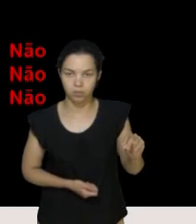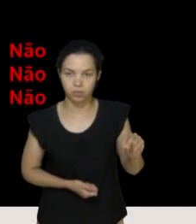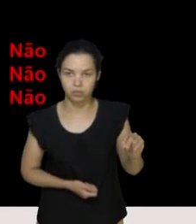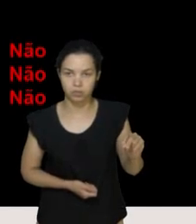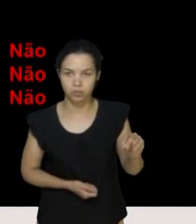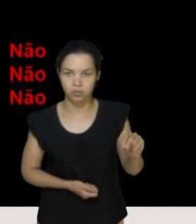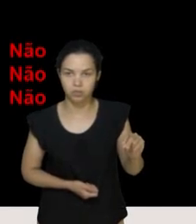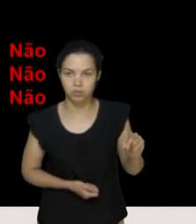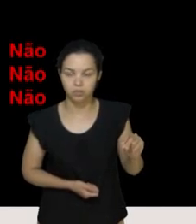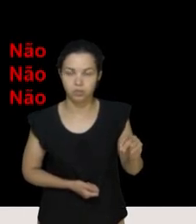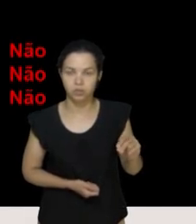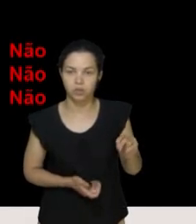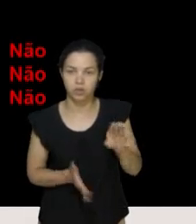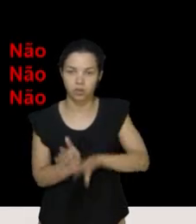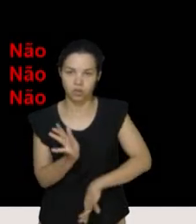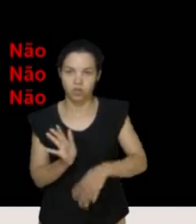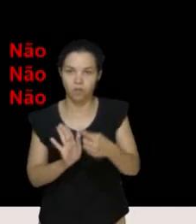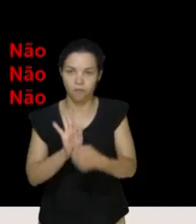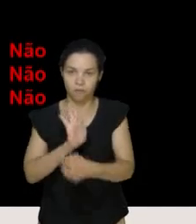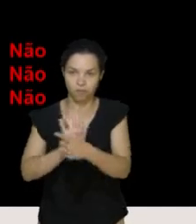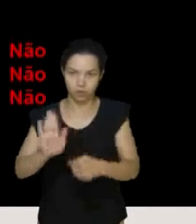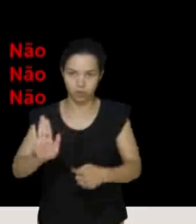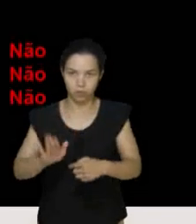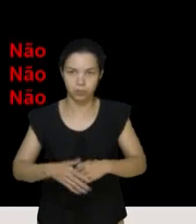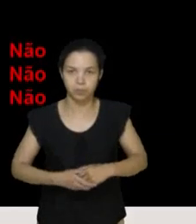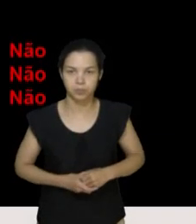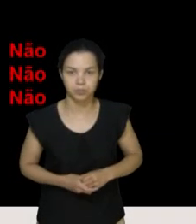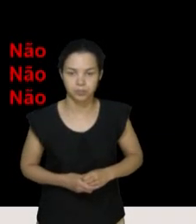Está rejeitado o veto.